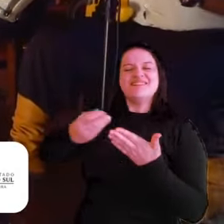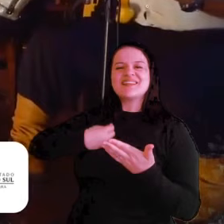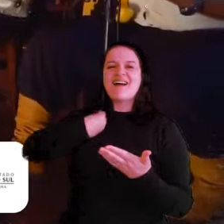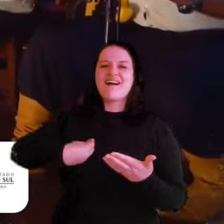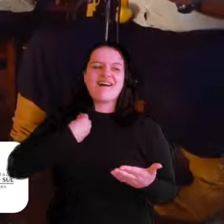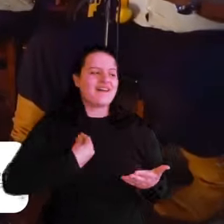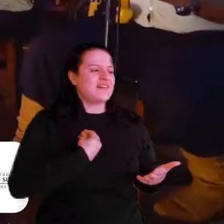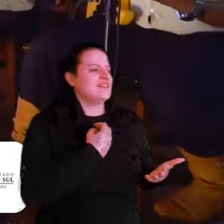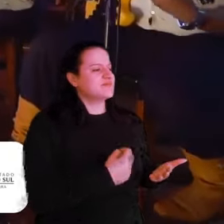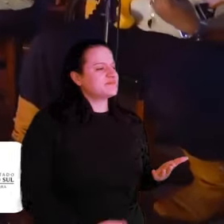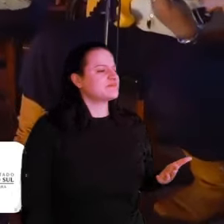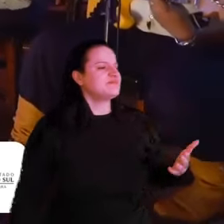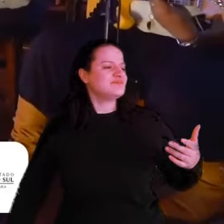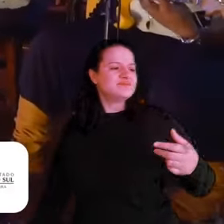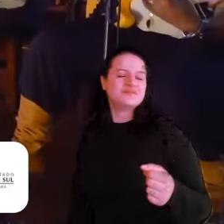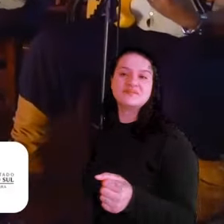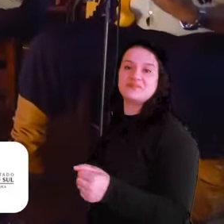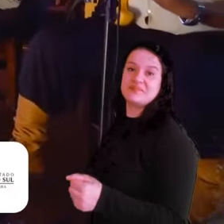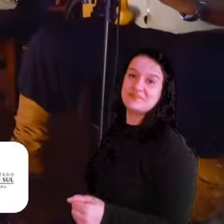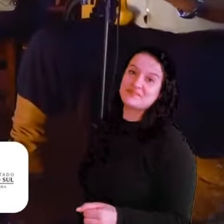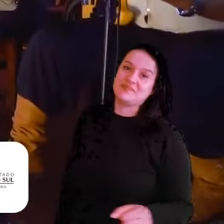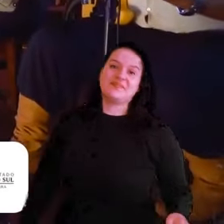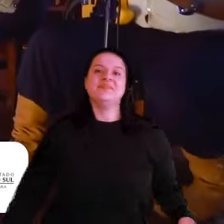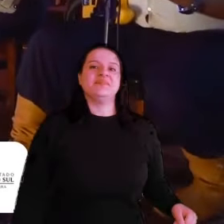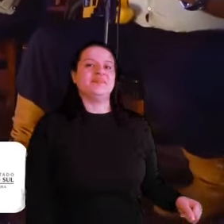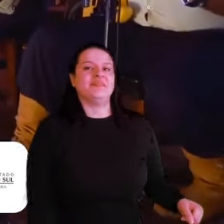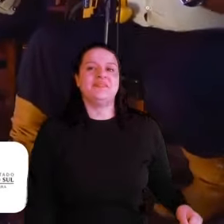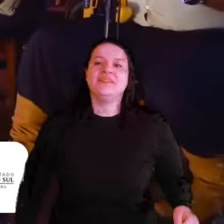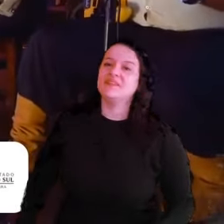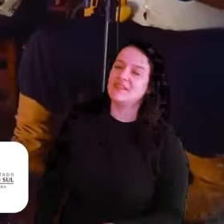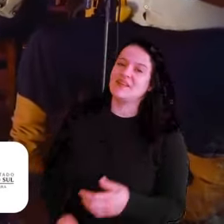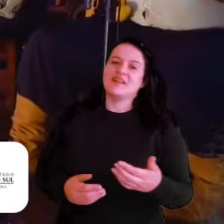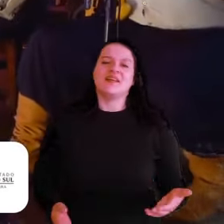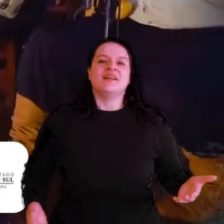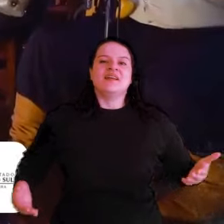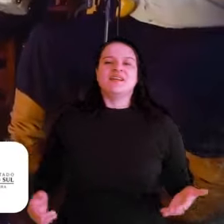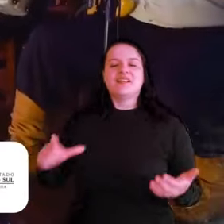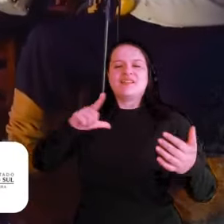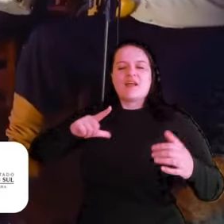pecuária. Anderson?